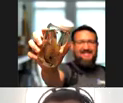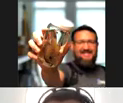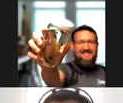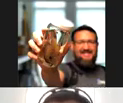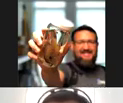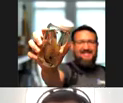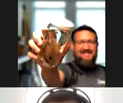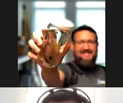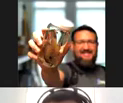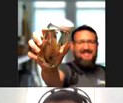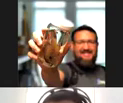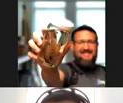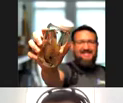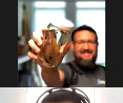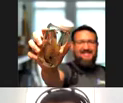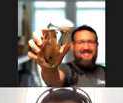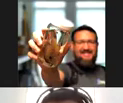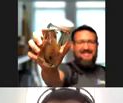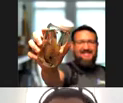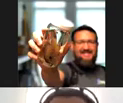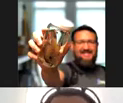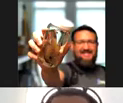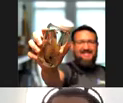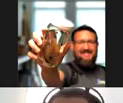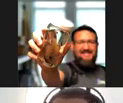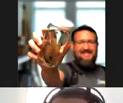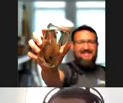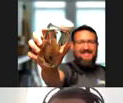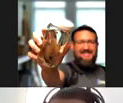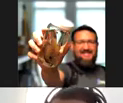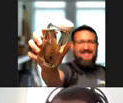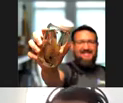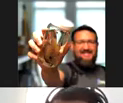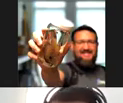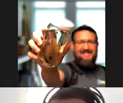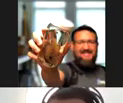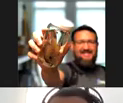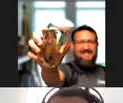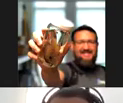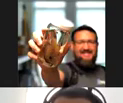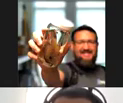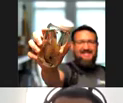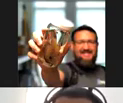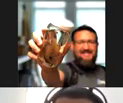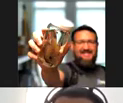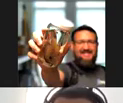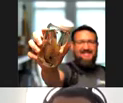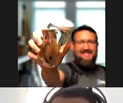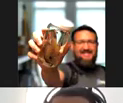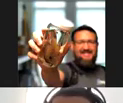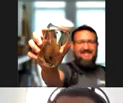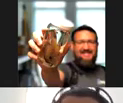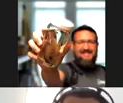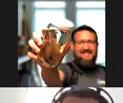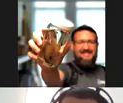proposta eles lançaram um edital, não sei, para buscar, para as pessoas desenvolverem um algoritmo